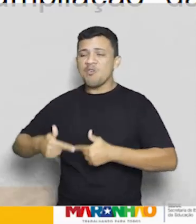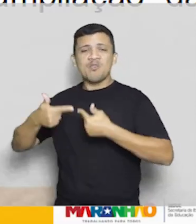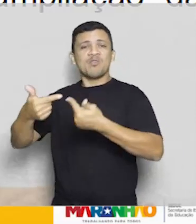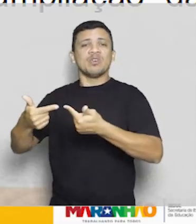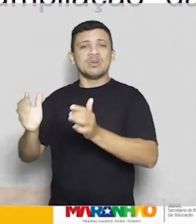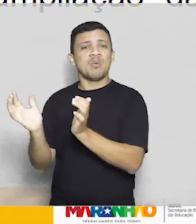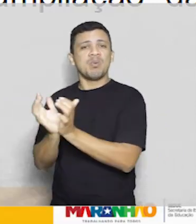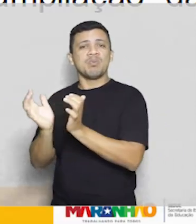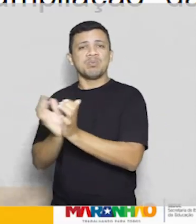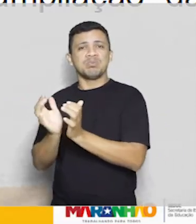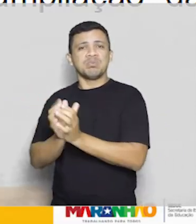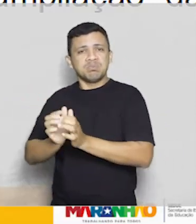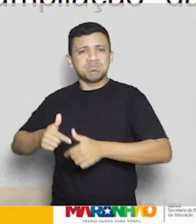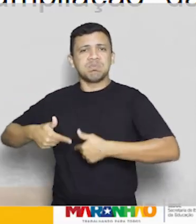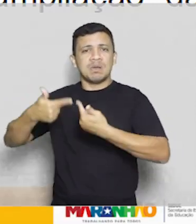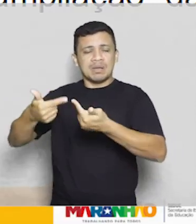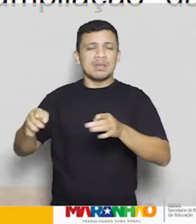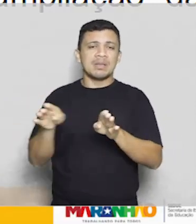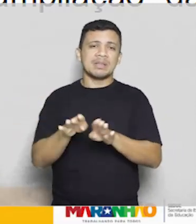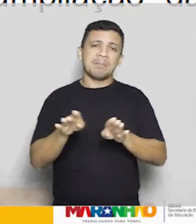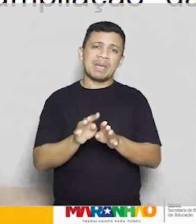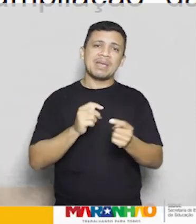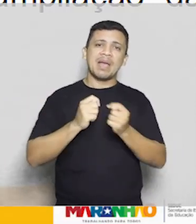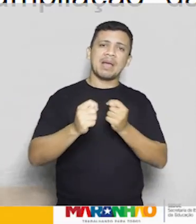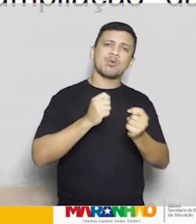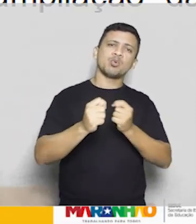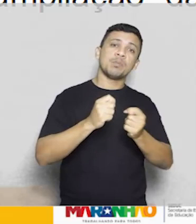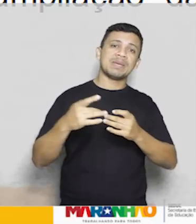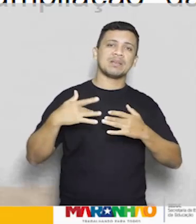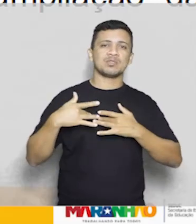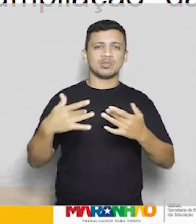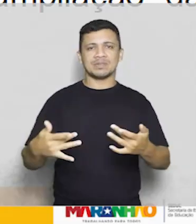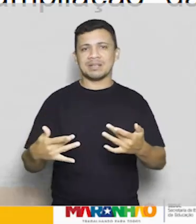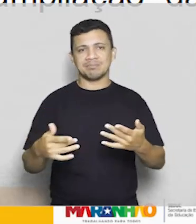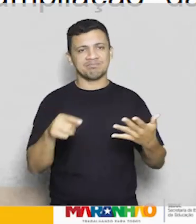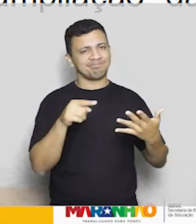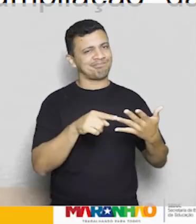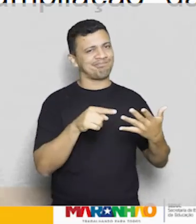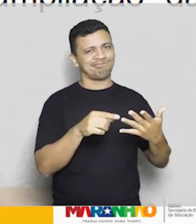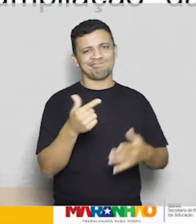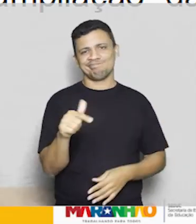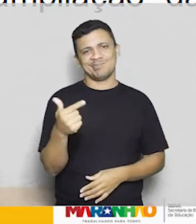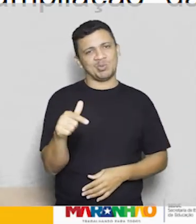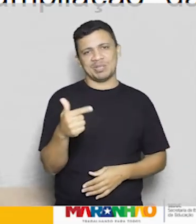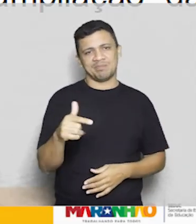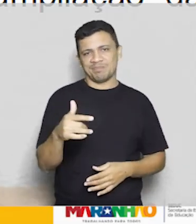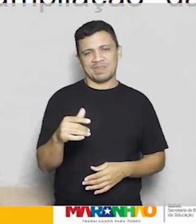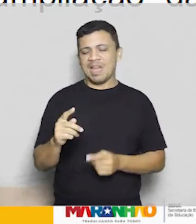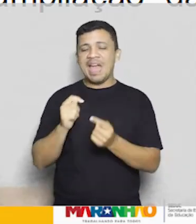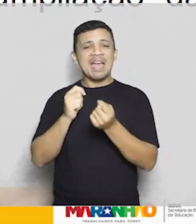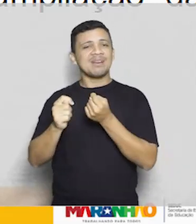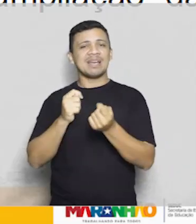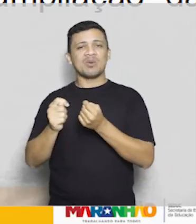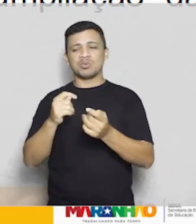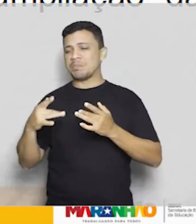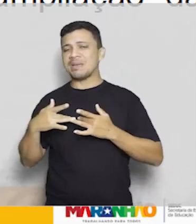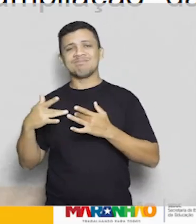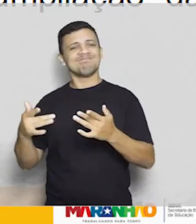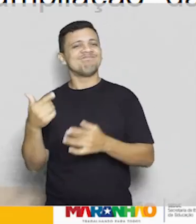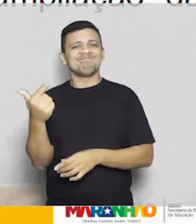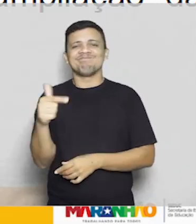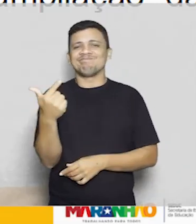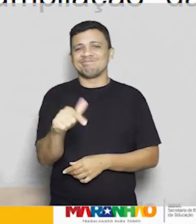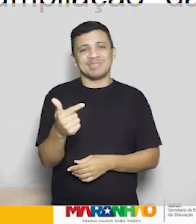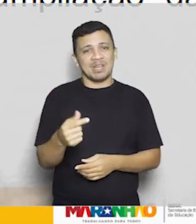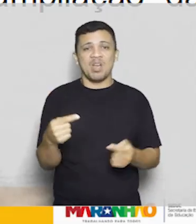criação da economia solidária. Não tem essa lógica de economia solidária no capitalismo, ainda mais de acordo com o que a gente leu nas